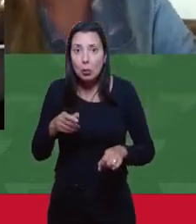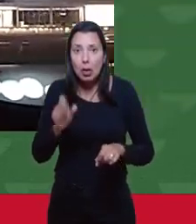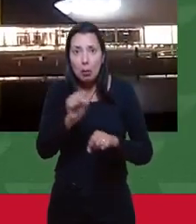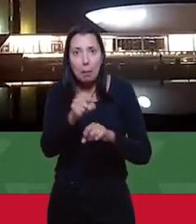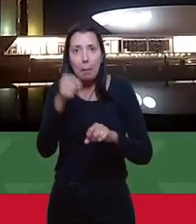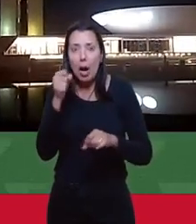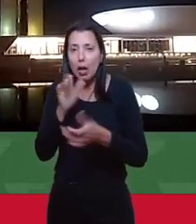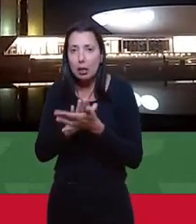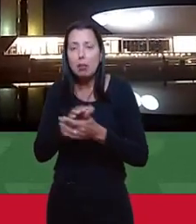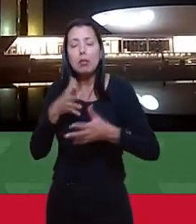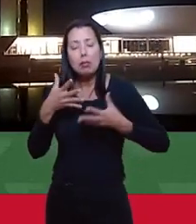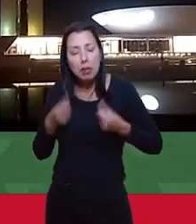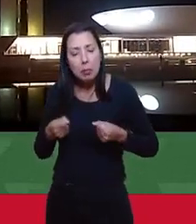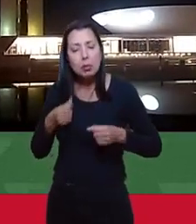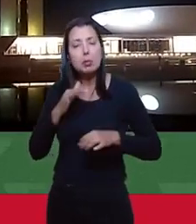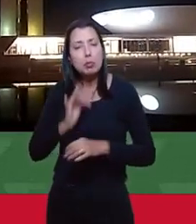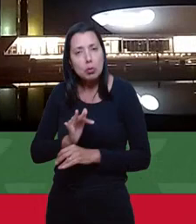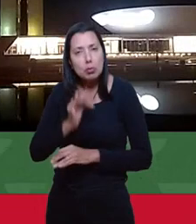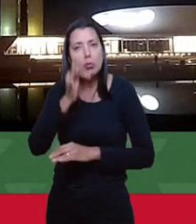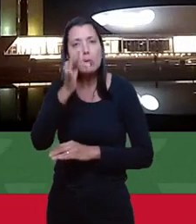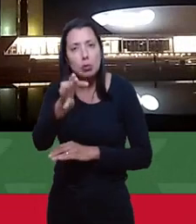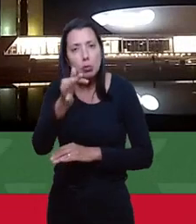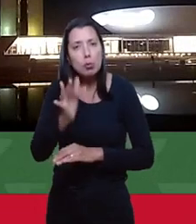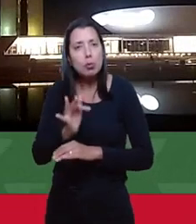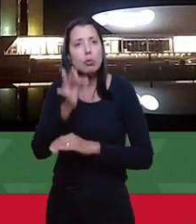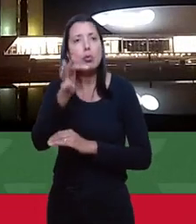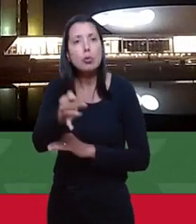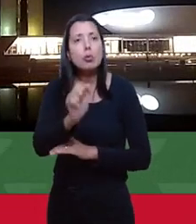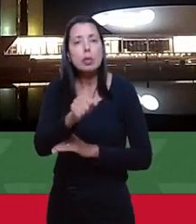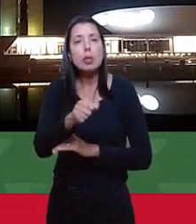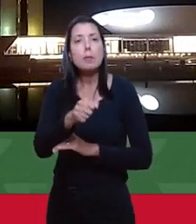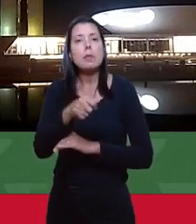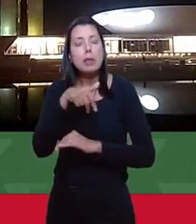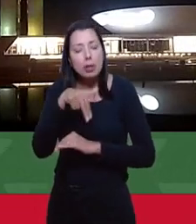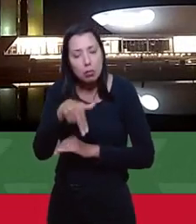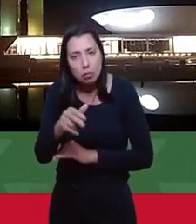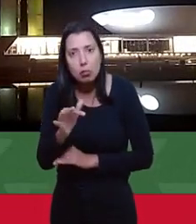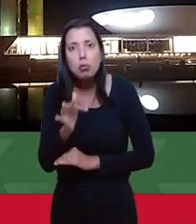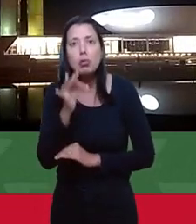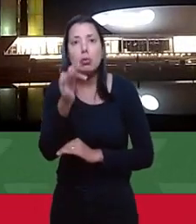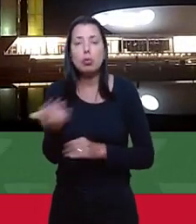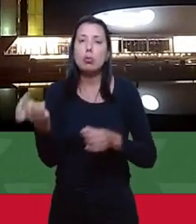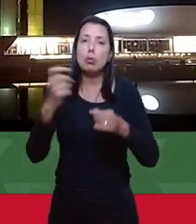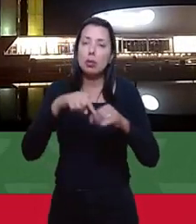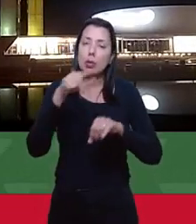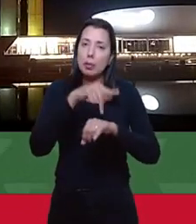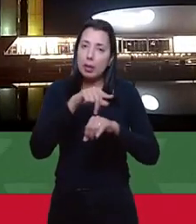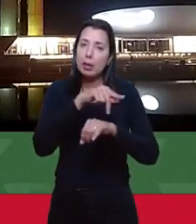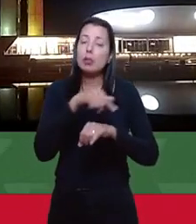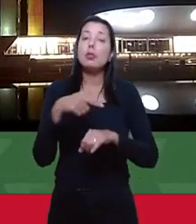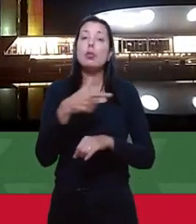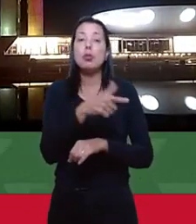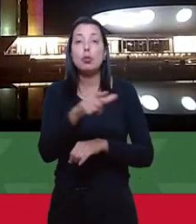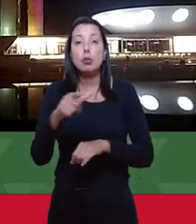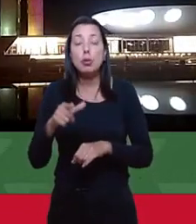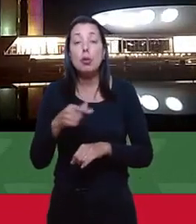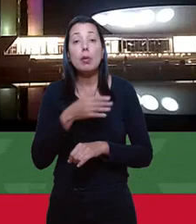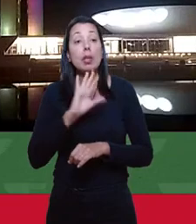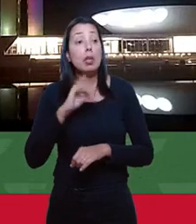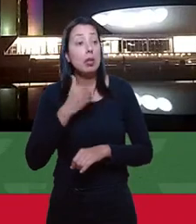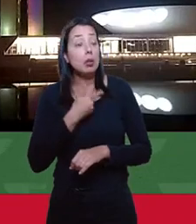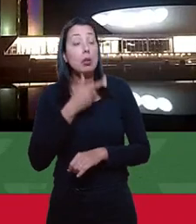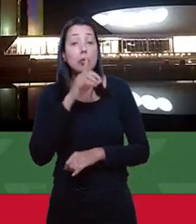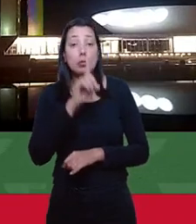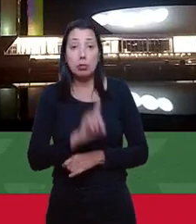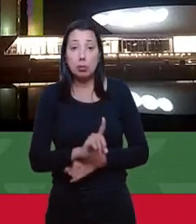armário. Nós vamos caminhar para frente e caminhar para frente para retomar esse país de novo, para aquilo que é nosso